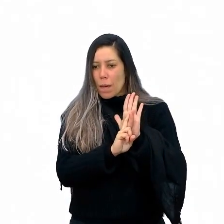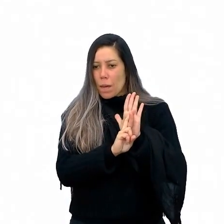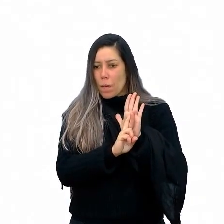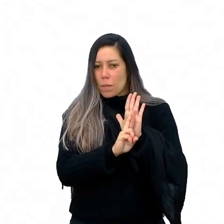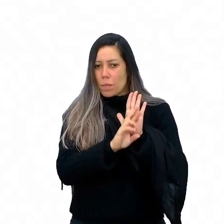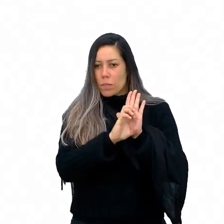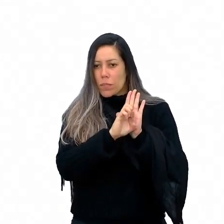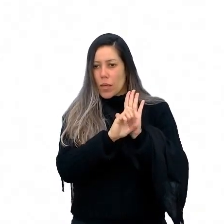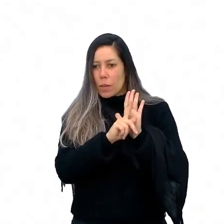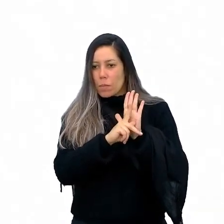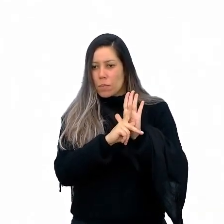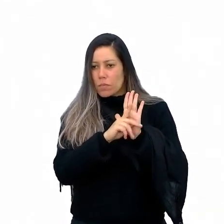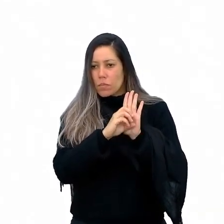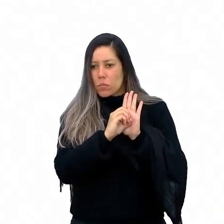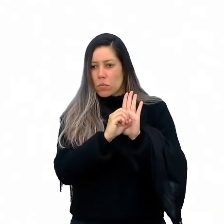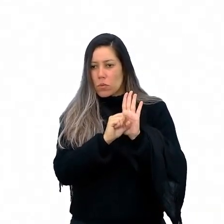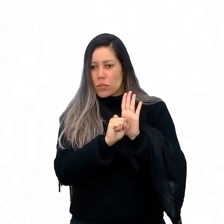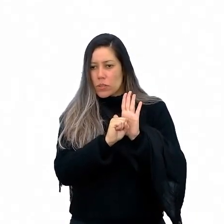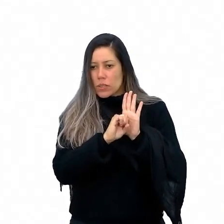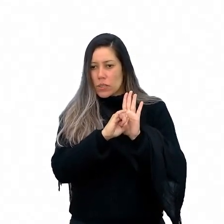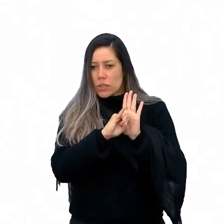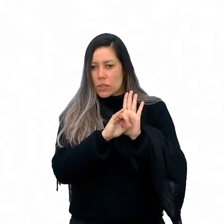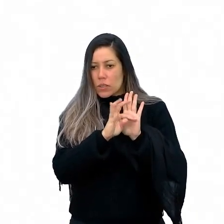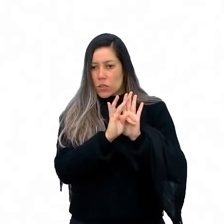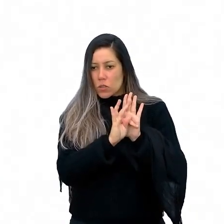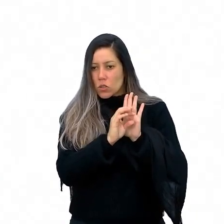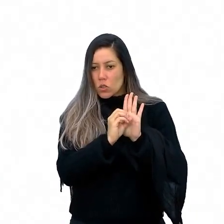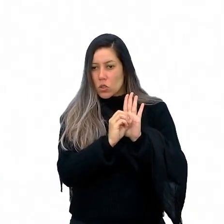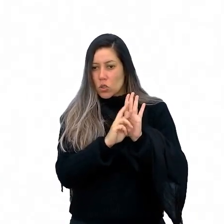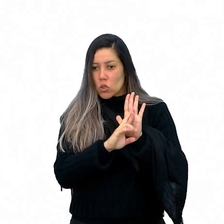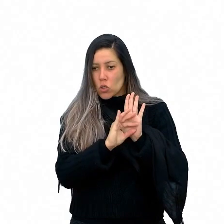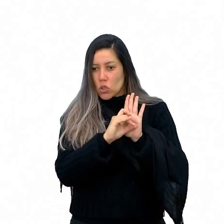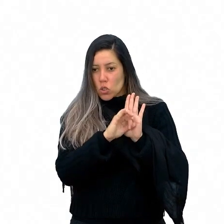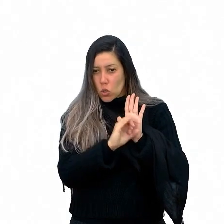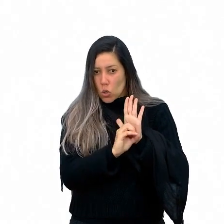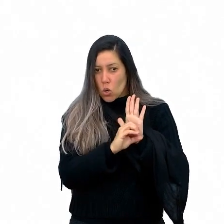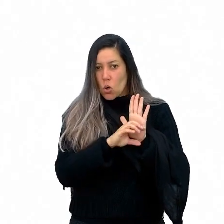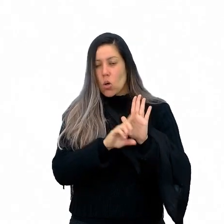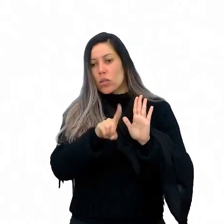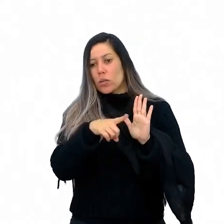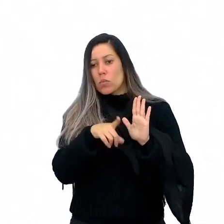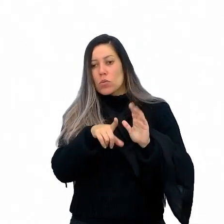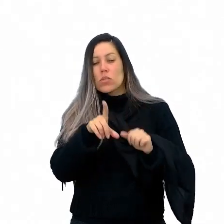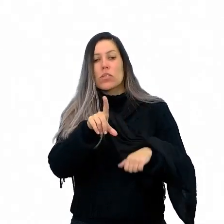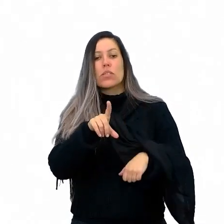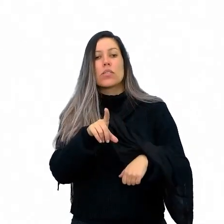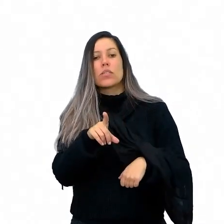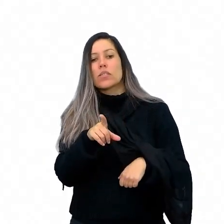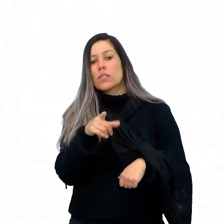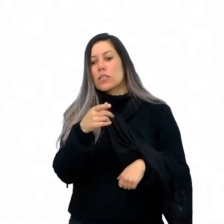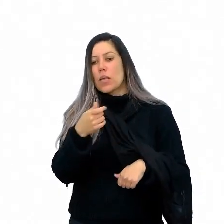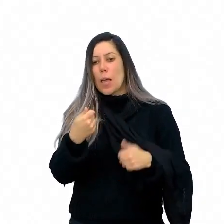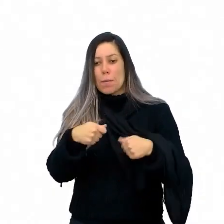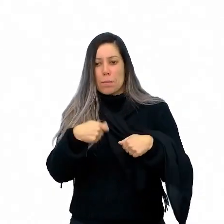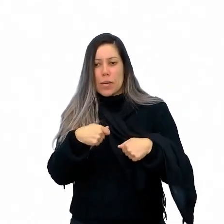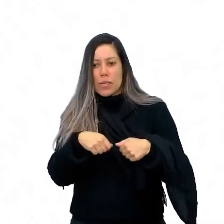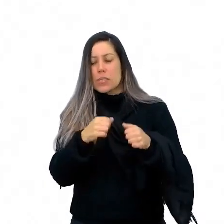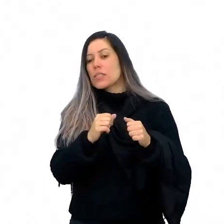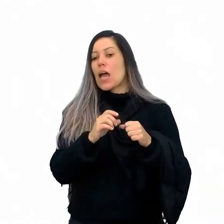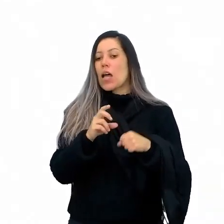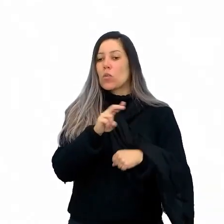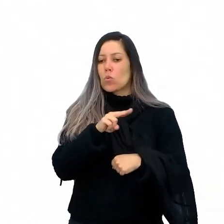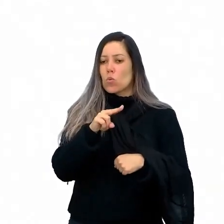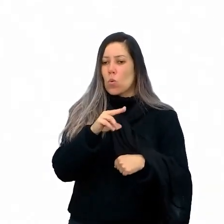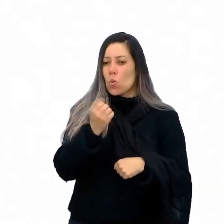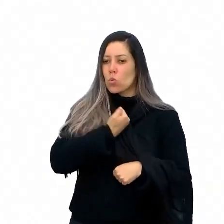seu, escolhe, né? Sou o servidor da rede. Na sequência, você vai colocar o seu login e senha. Haja vista, é